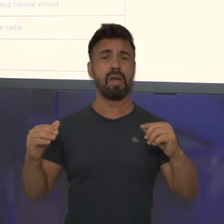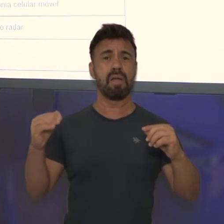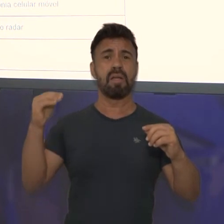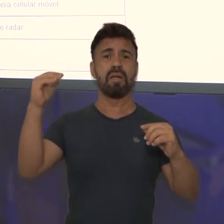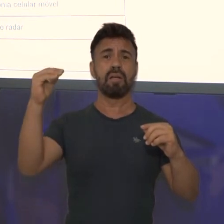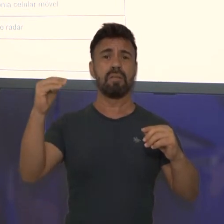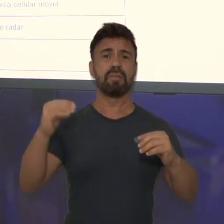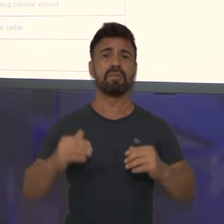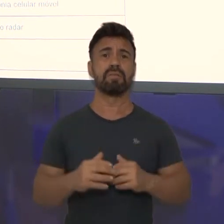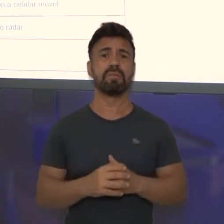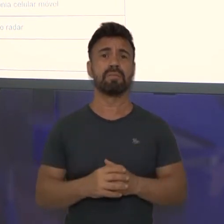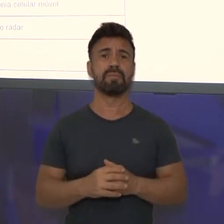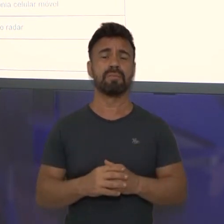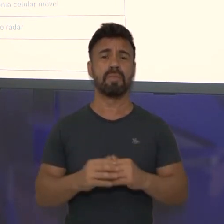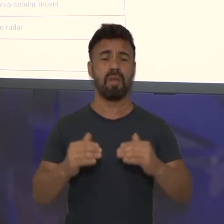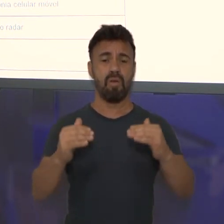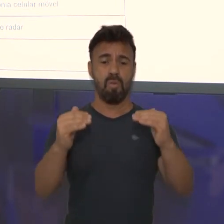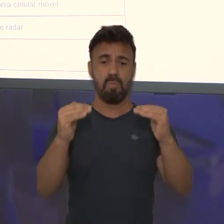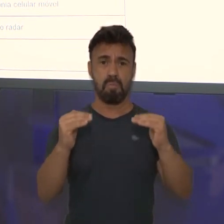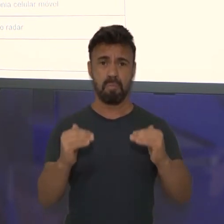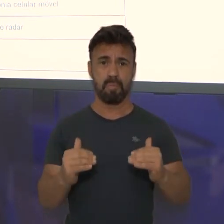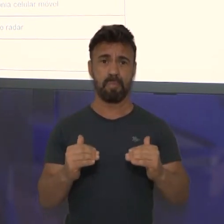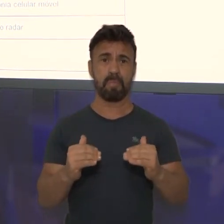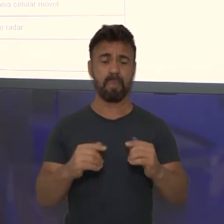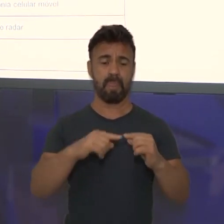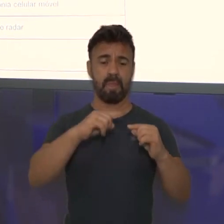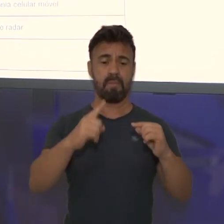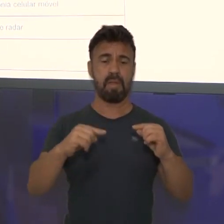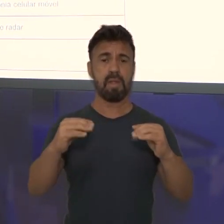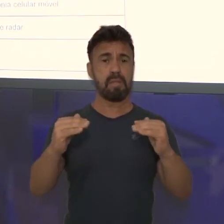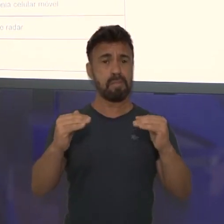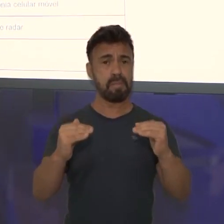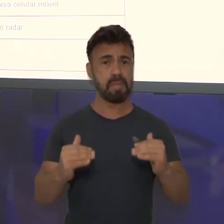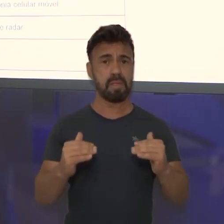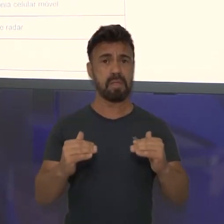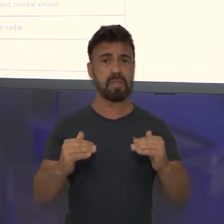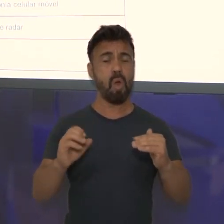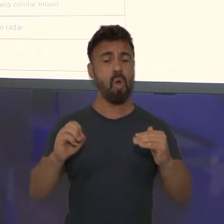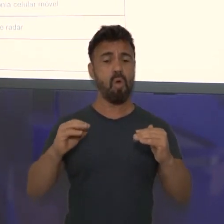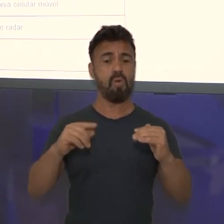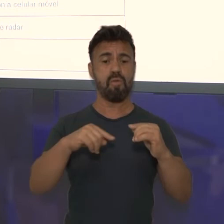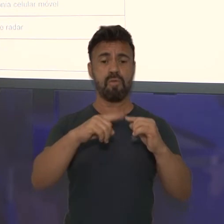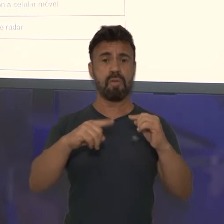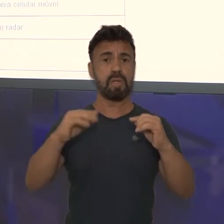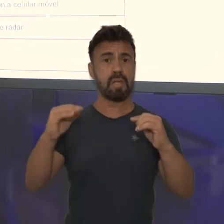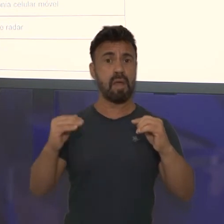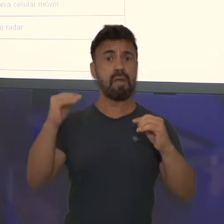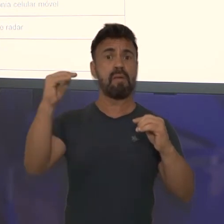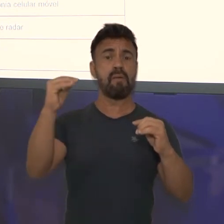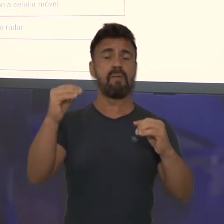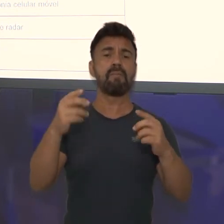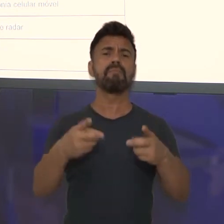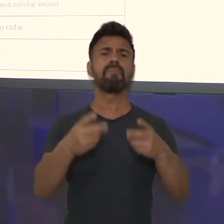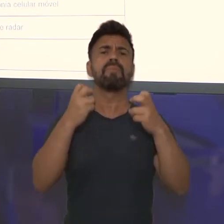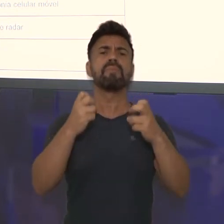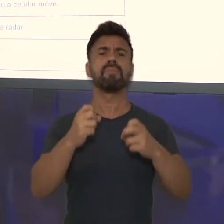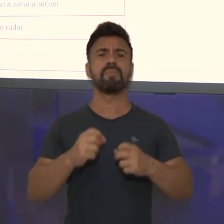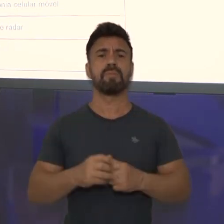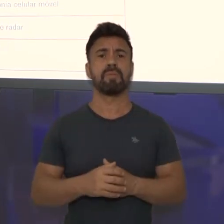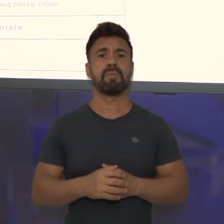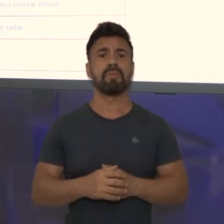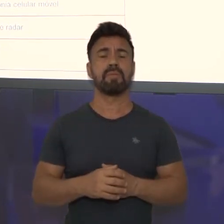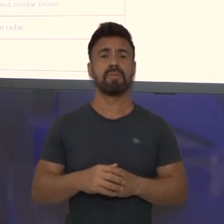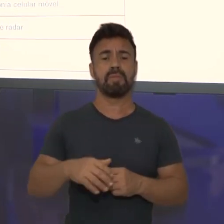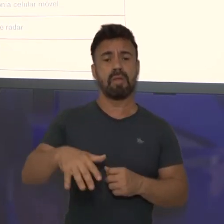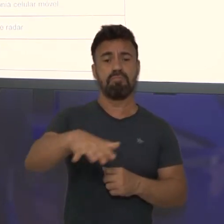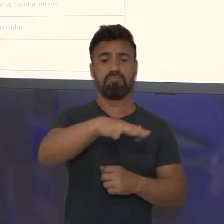altas, tá? Frequências baixas, melhor dizendo, frequências baixas para frequências mais altas. E perceba que, dentro do